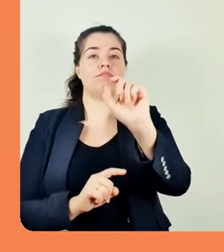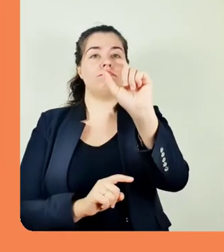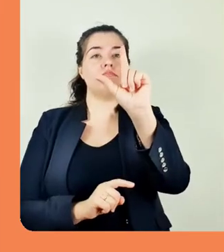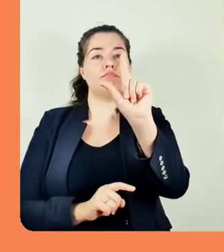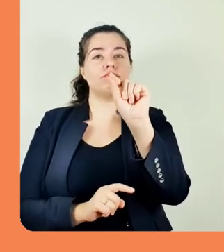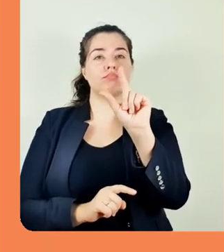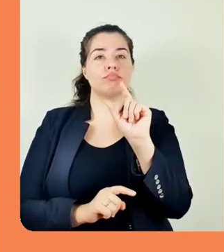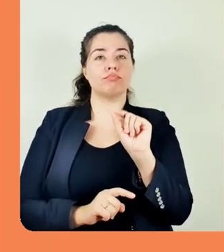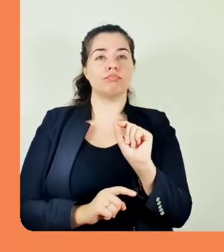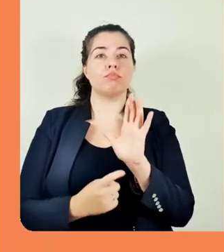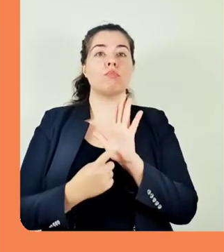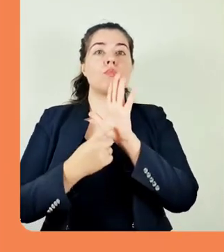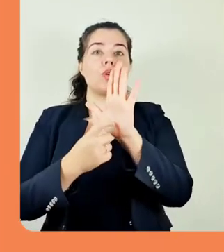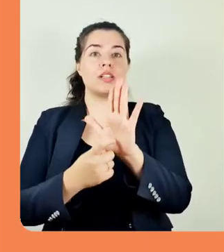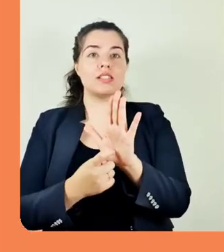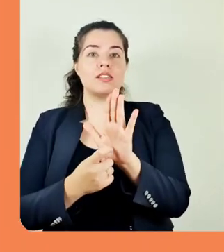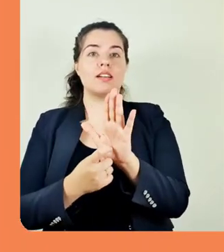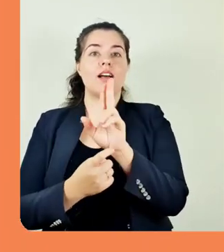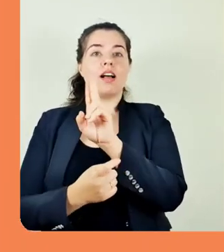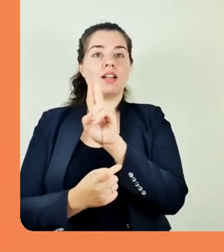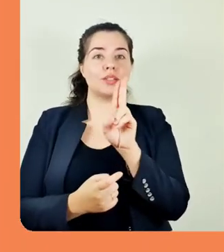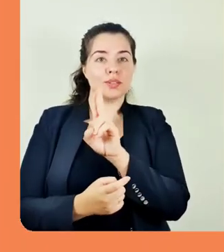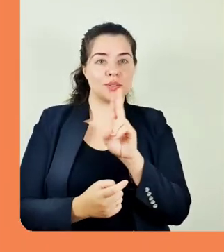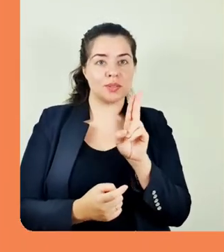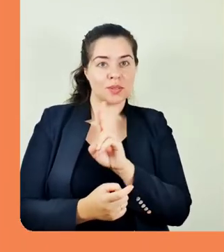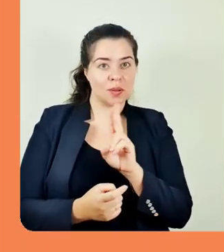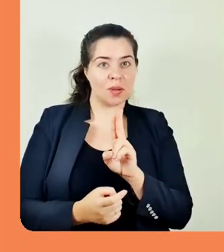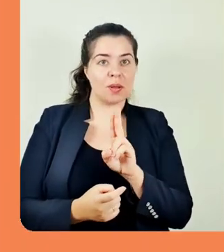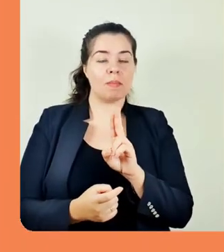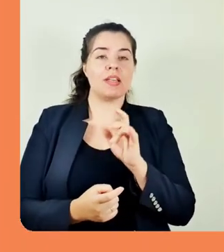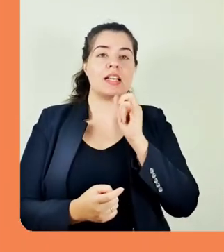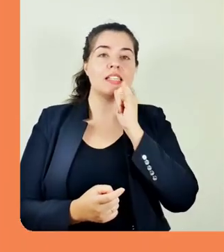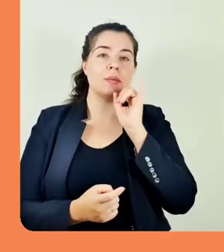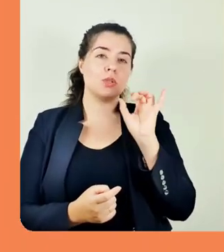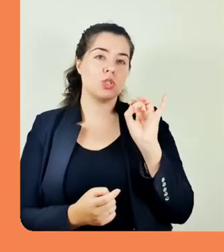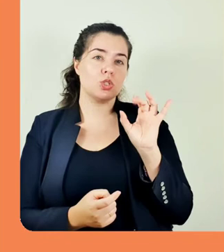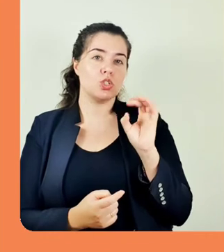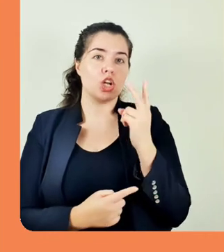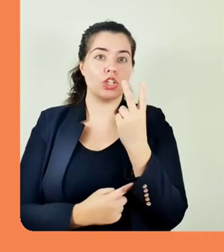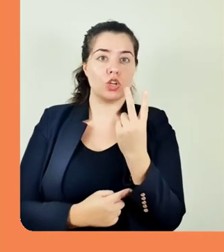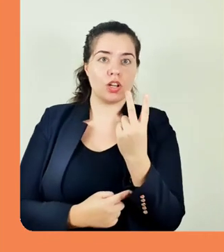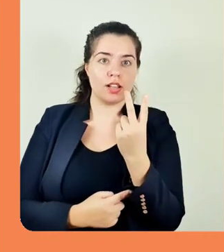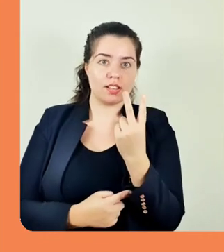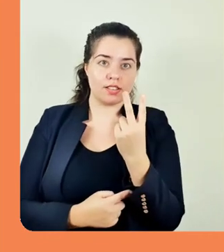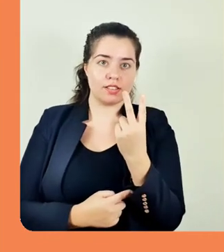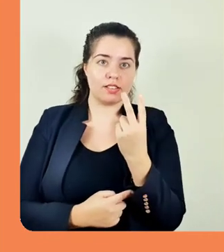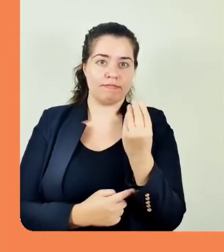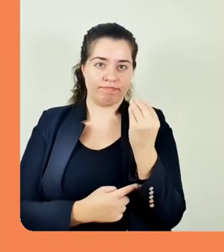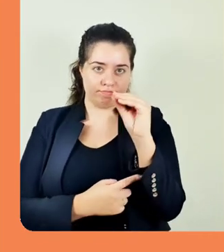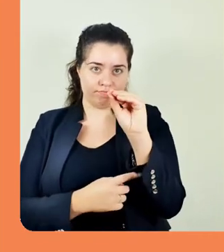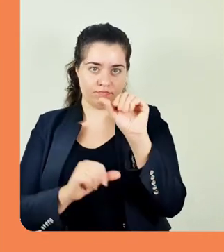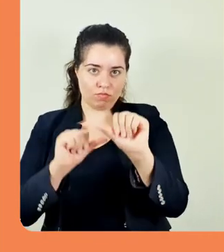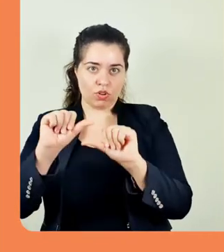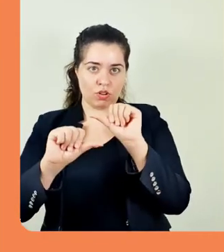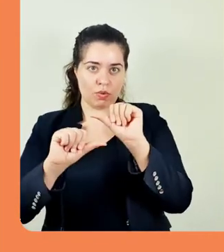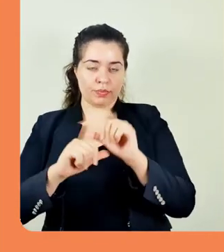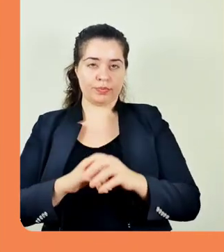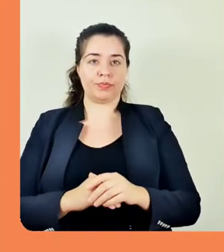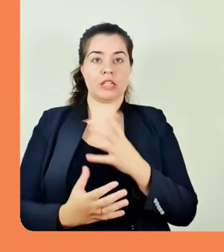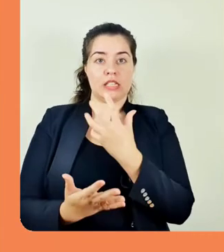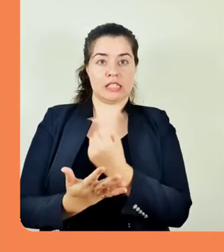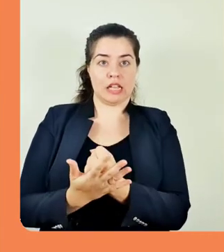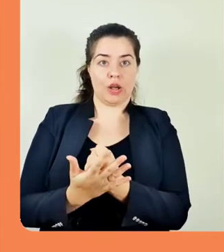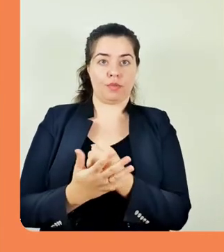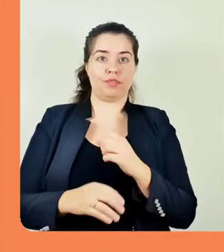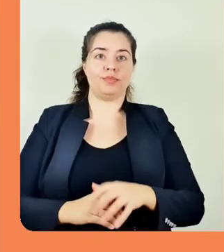se você mudar a sua opção aqui de mostrar a lista de participante é por